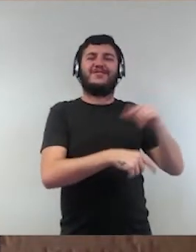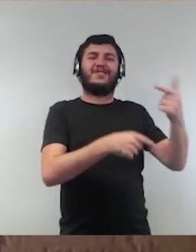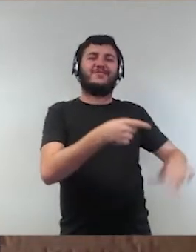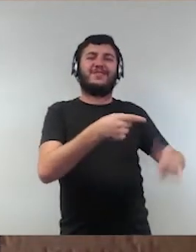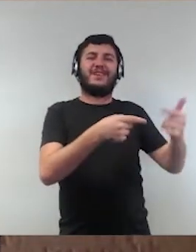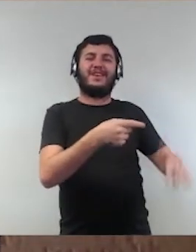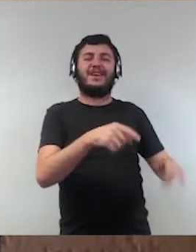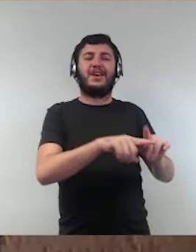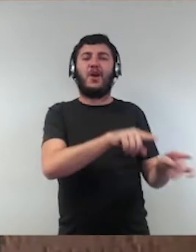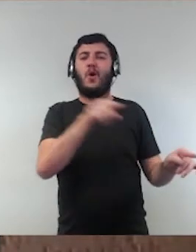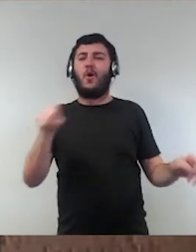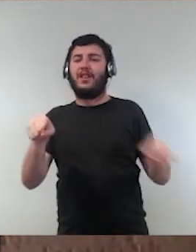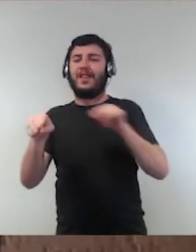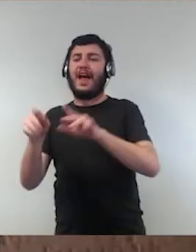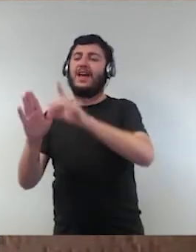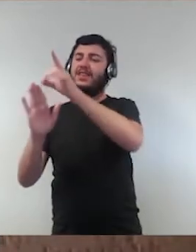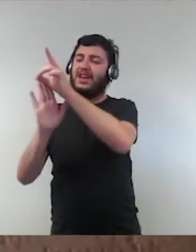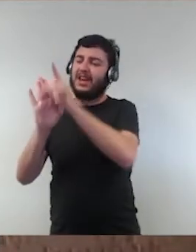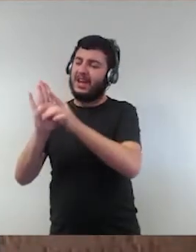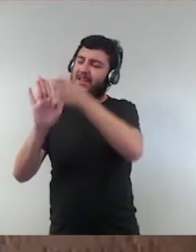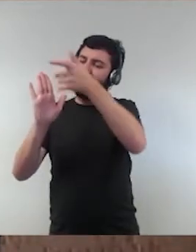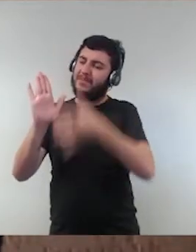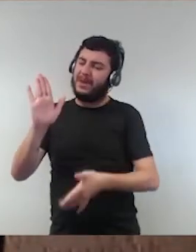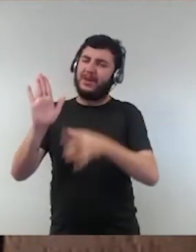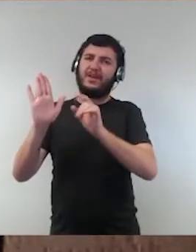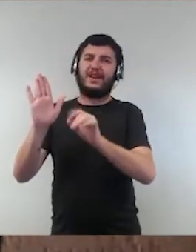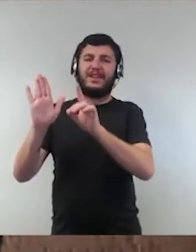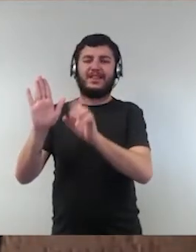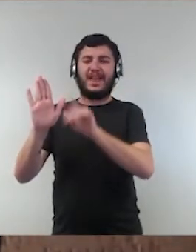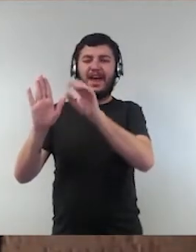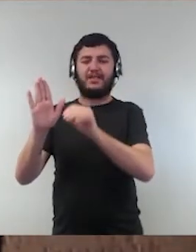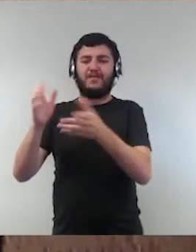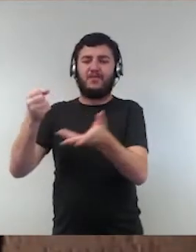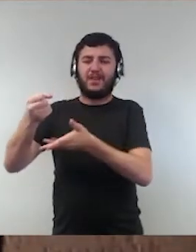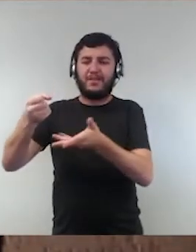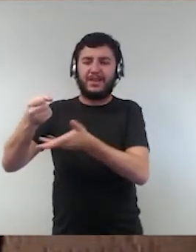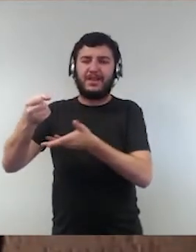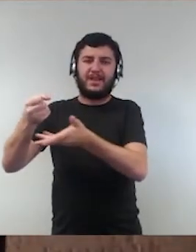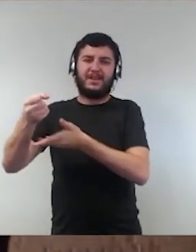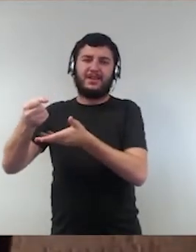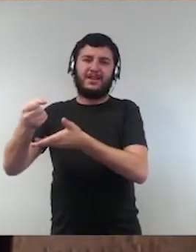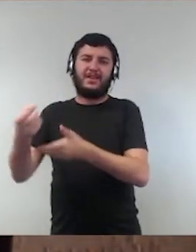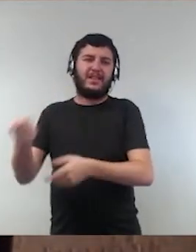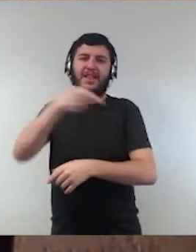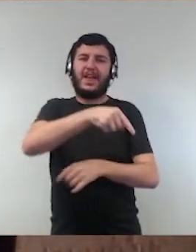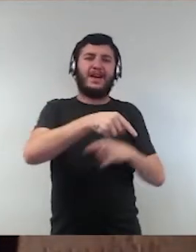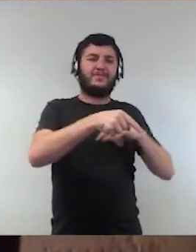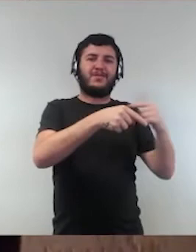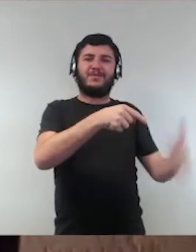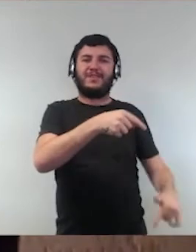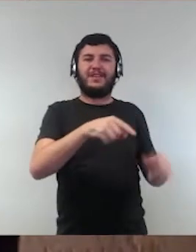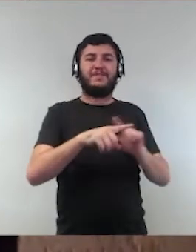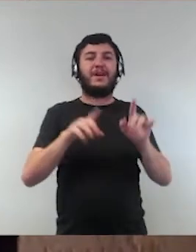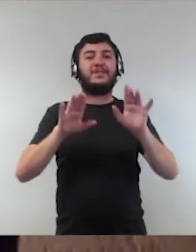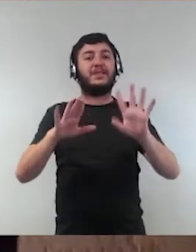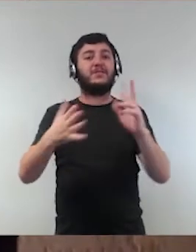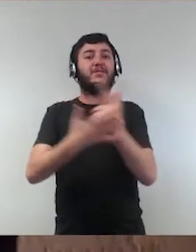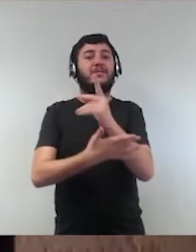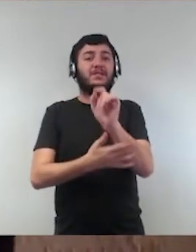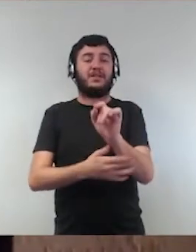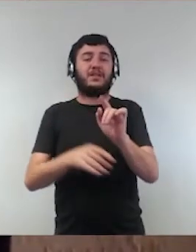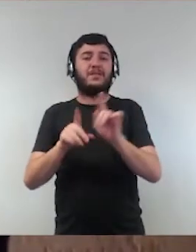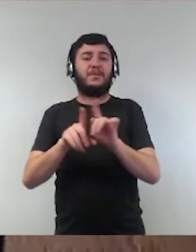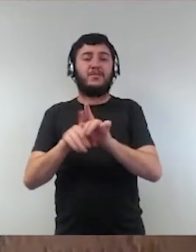do direito fundamental à proteção de dados. A noção da finalidade do tratamento não é sequer tocada